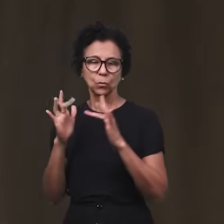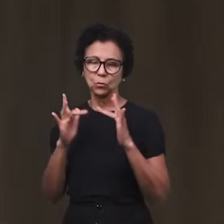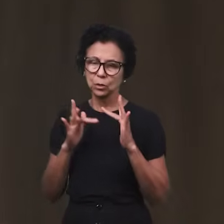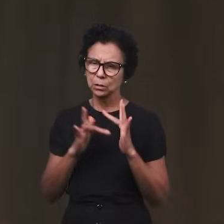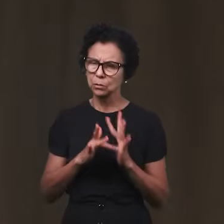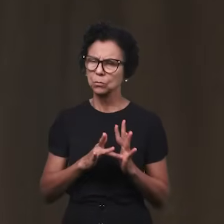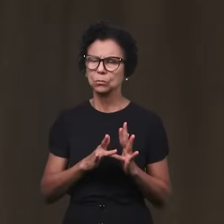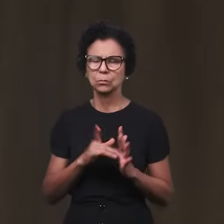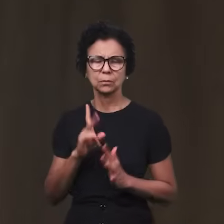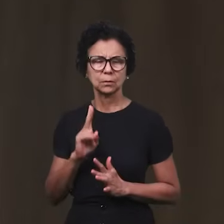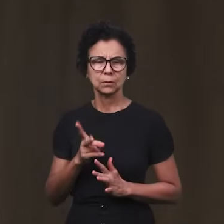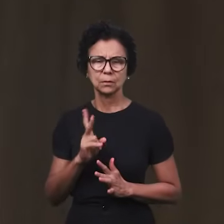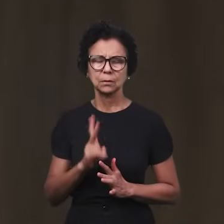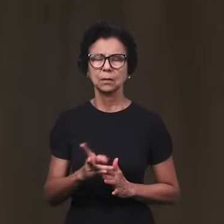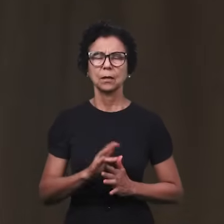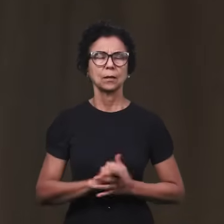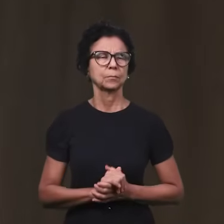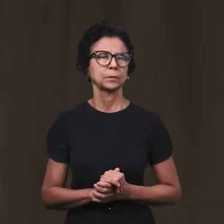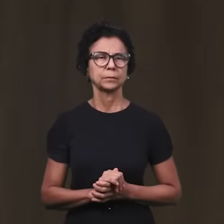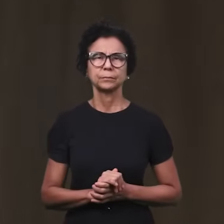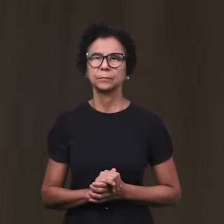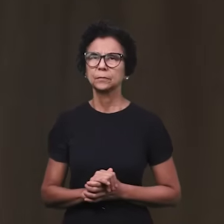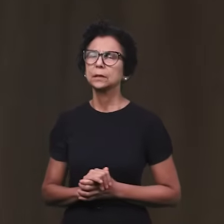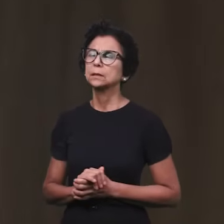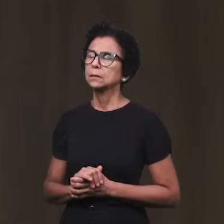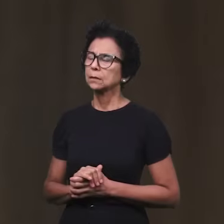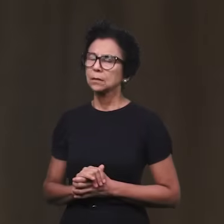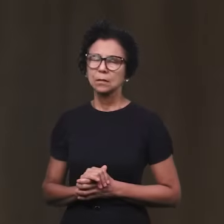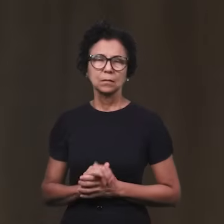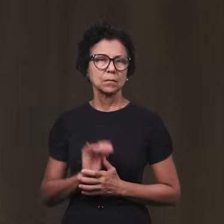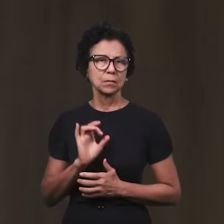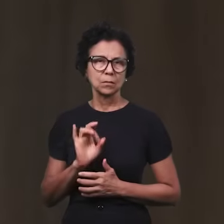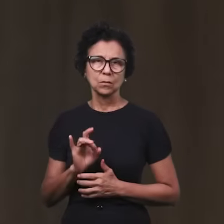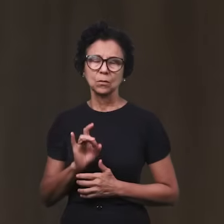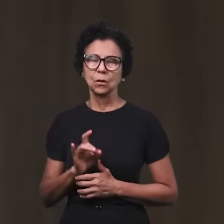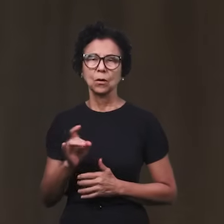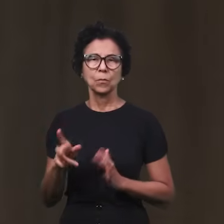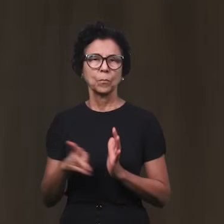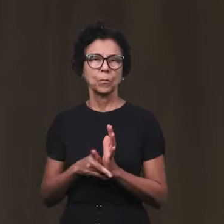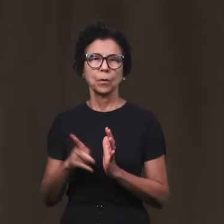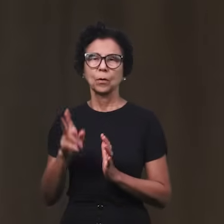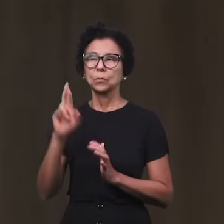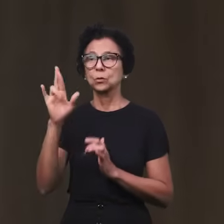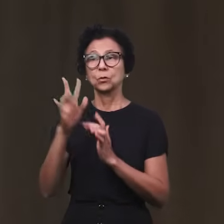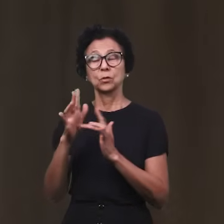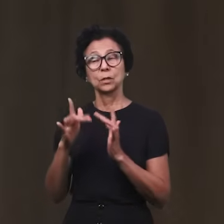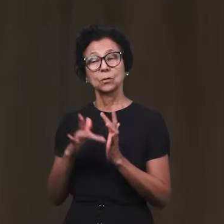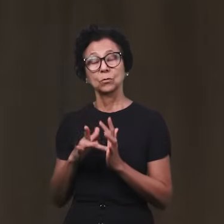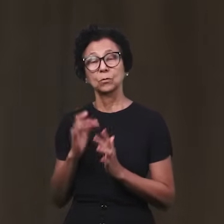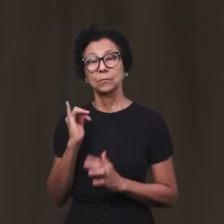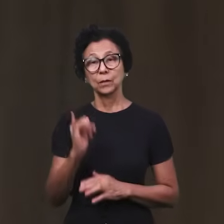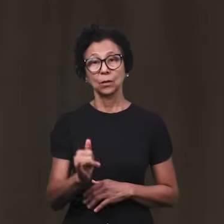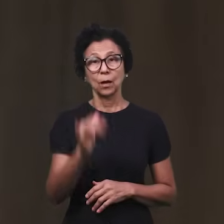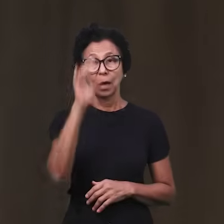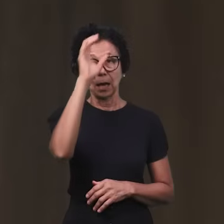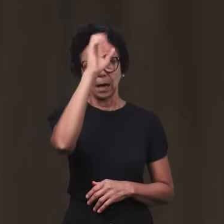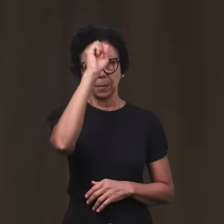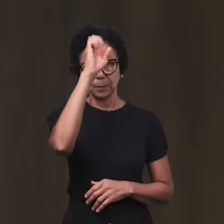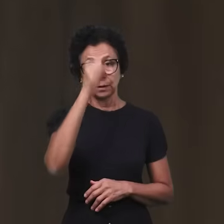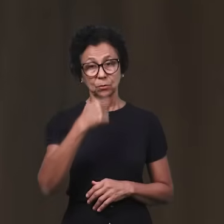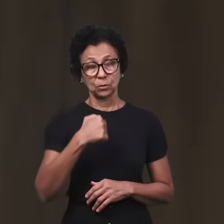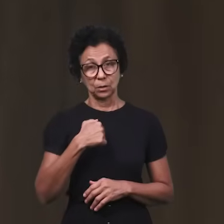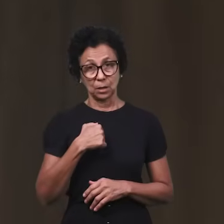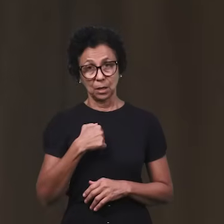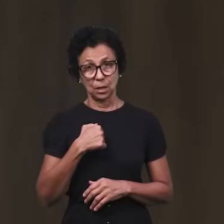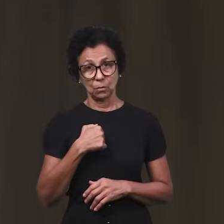outra forma de mantermos uma postura mansa e quieta, porque o próprio Senhor Jesus disse: aprendei de mim que sou manso